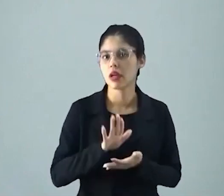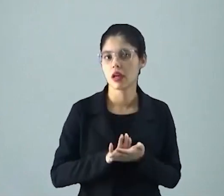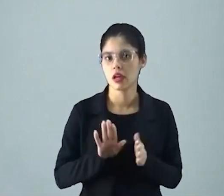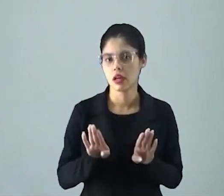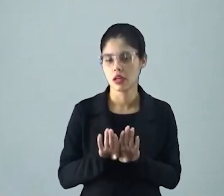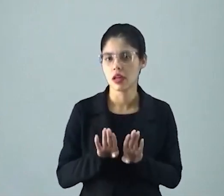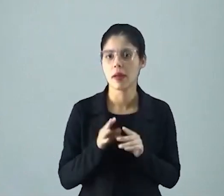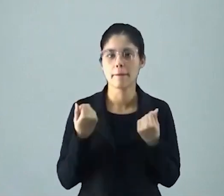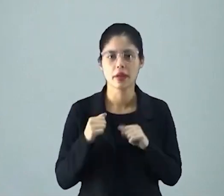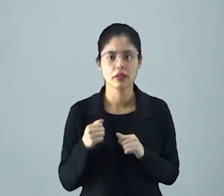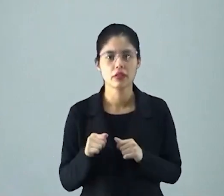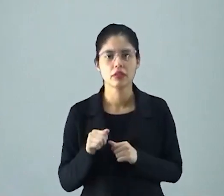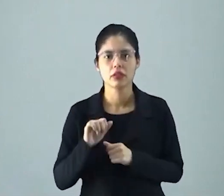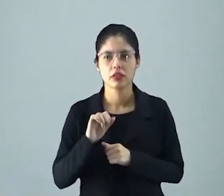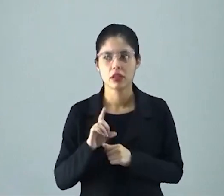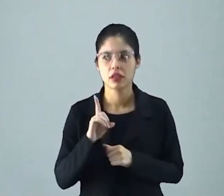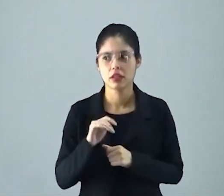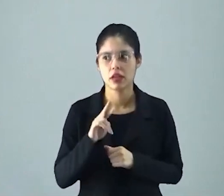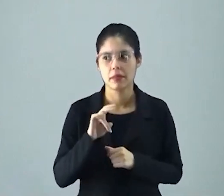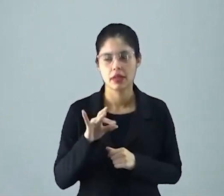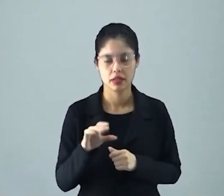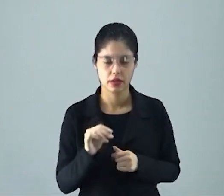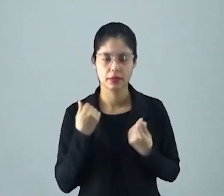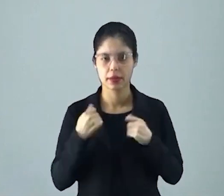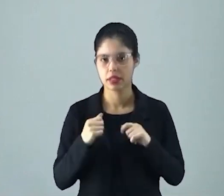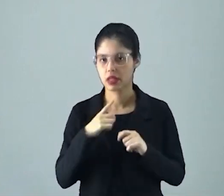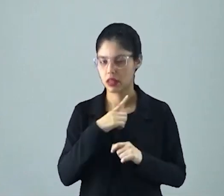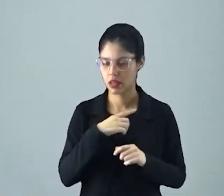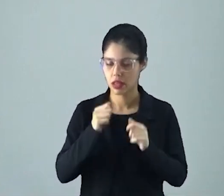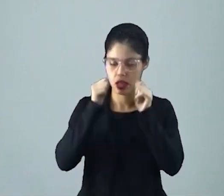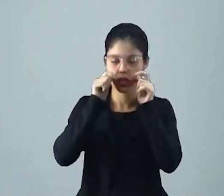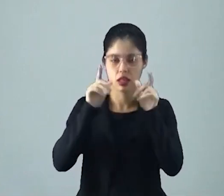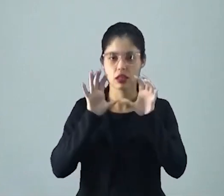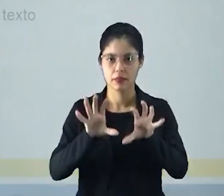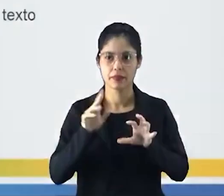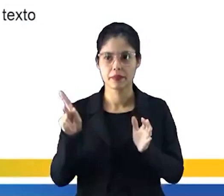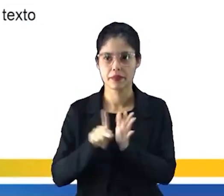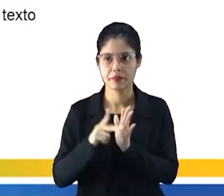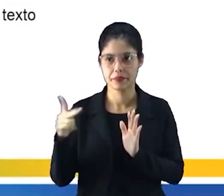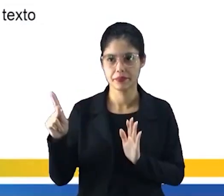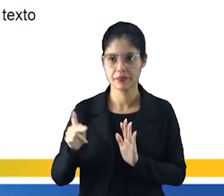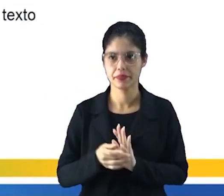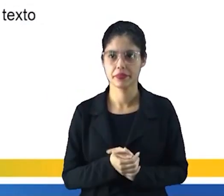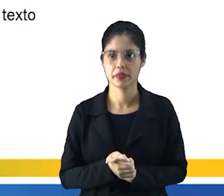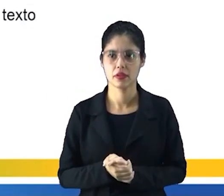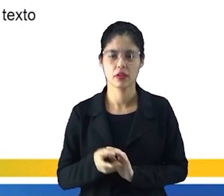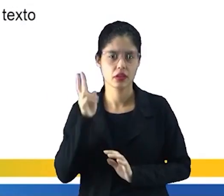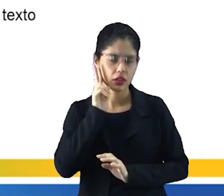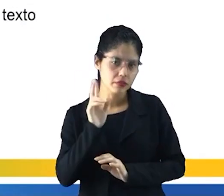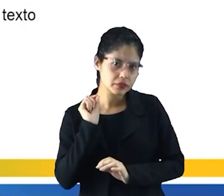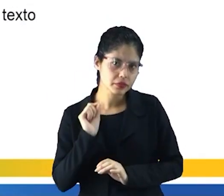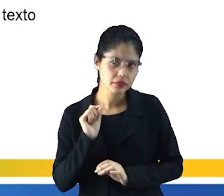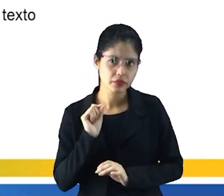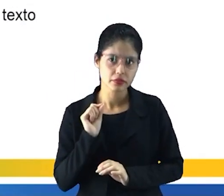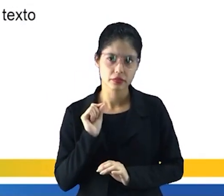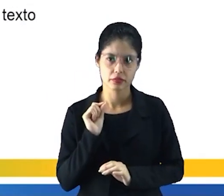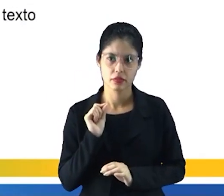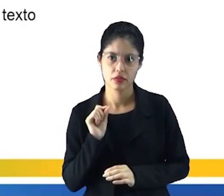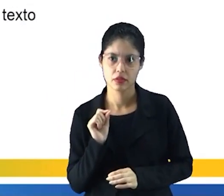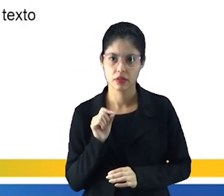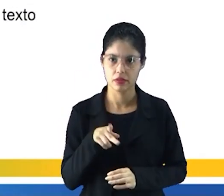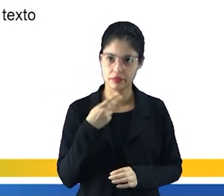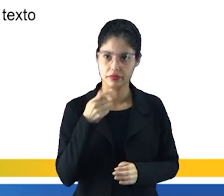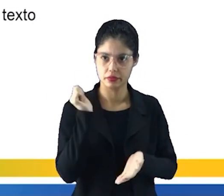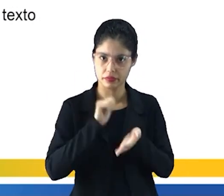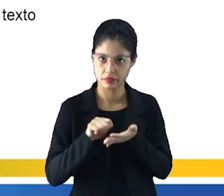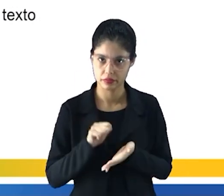escrita chama-se variação diamésica, né? E precisa também estarmos atentos a ela. Então, ressalta-se que a distinção entre